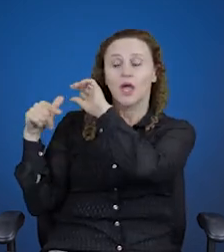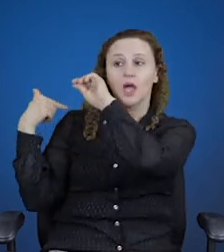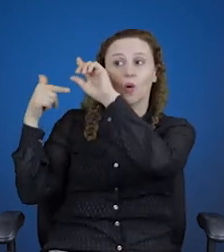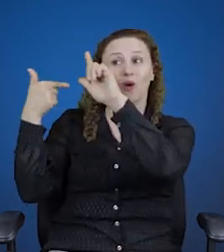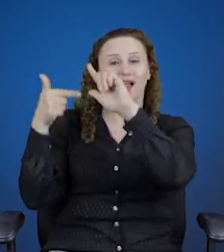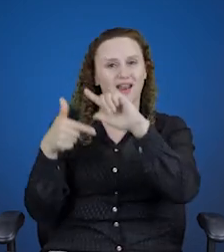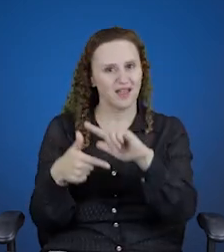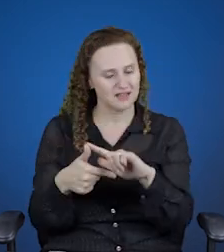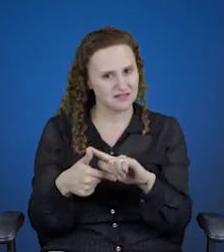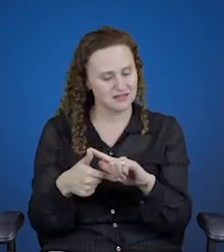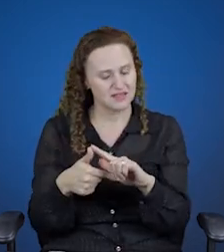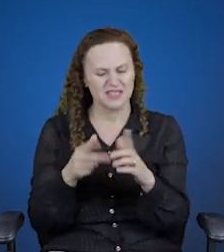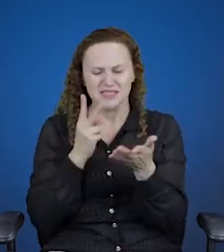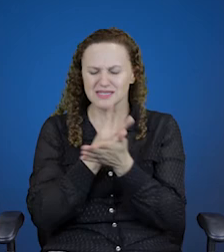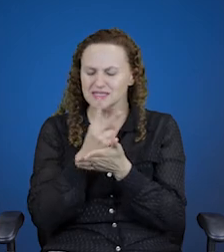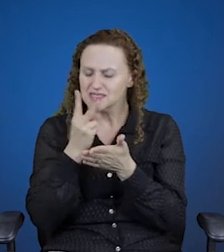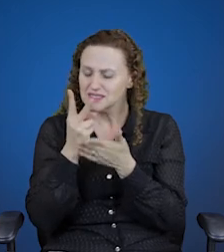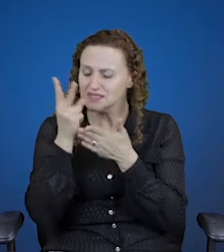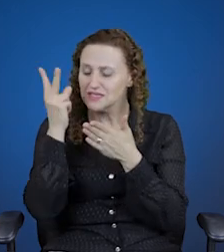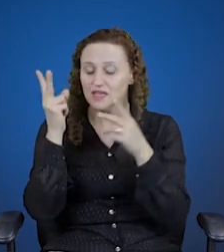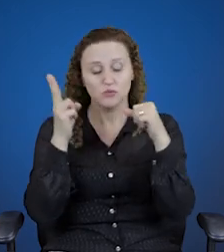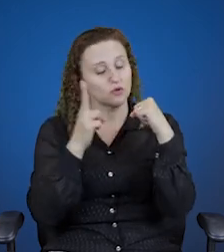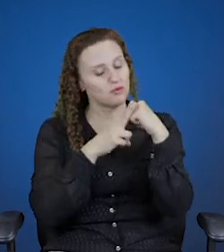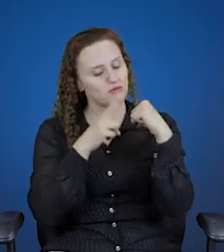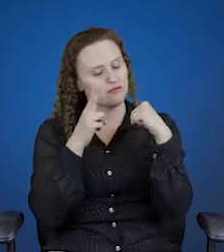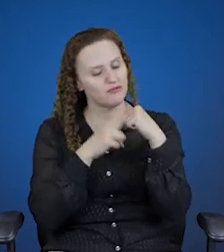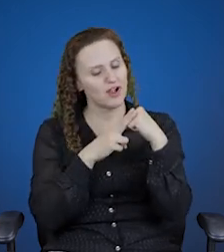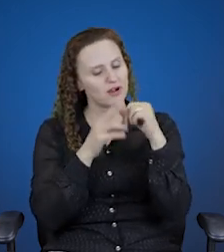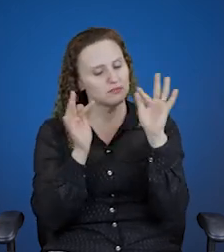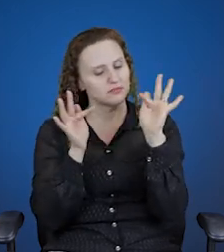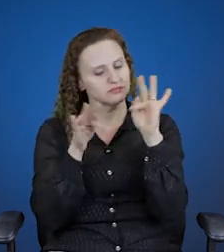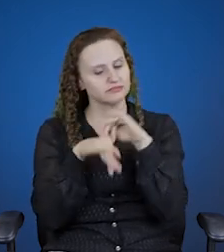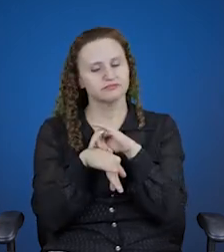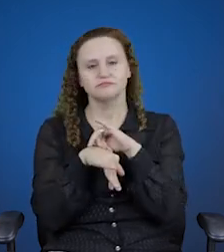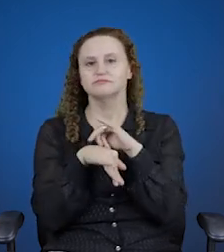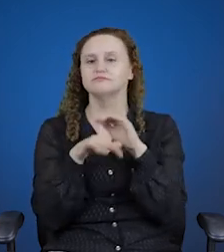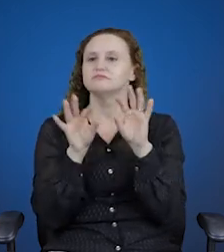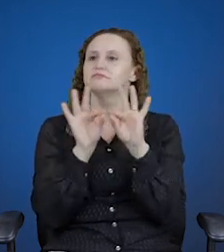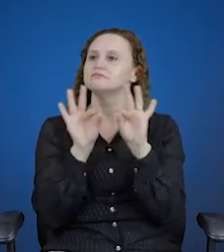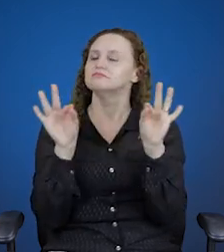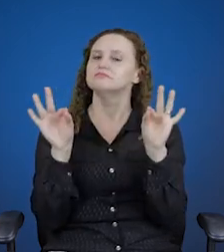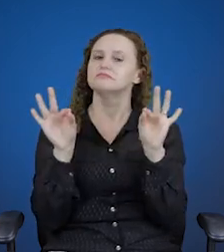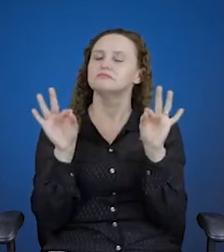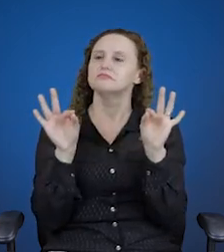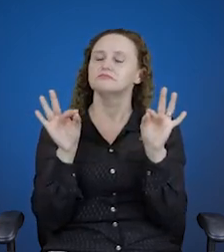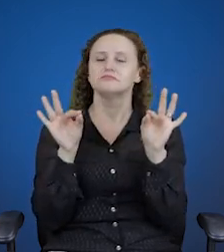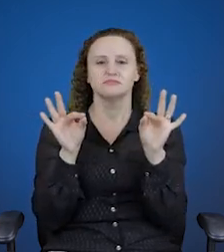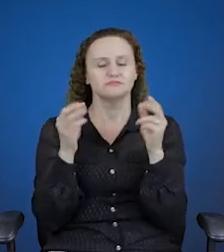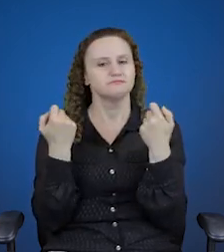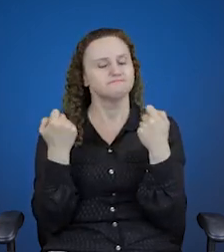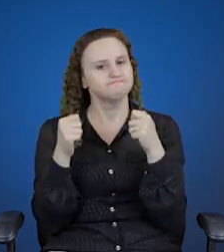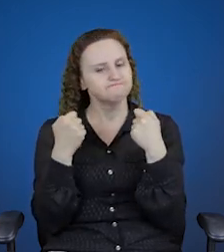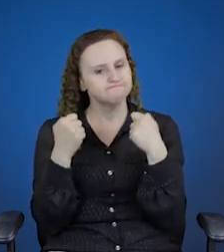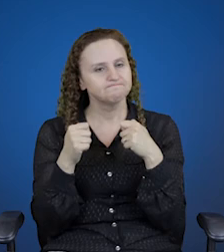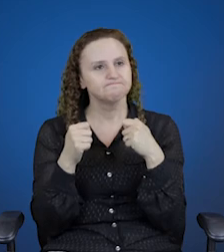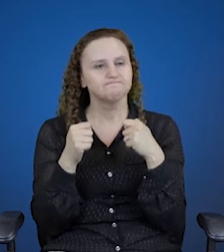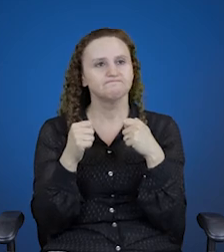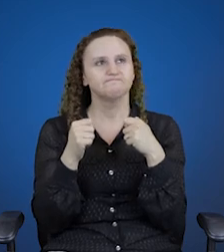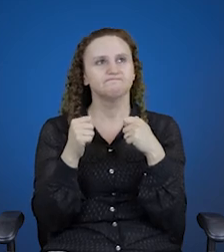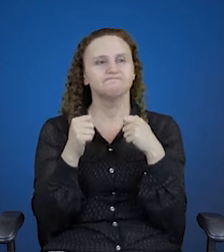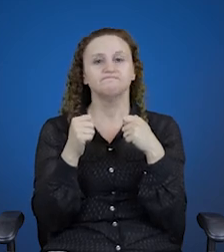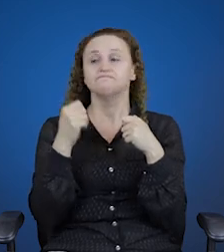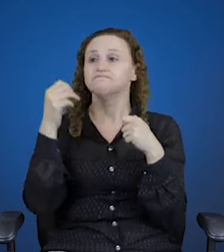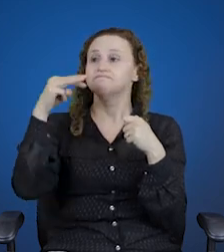ele prioriza o verbo sempre no final da frase então para ser lá direitinho a